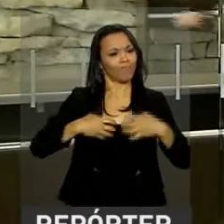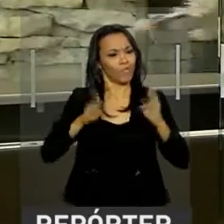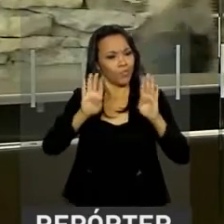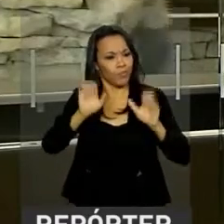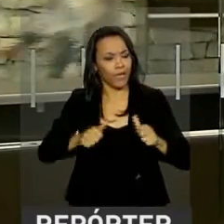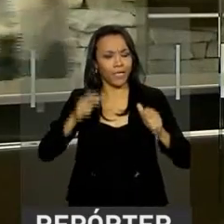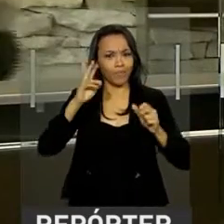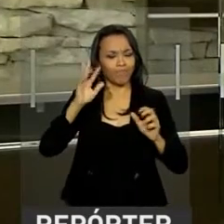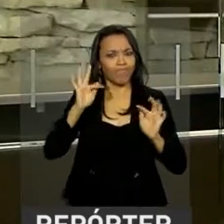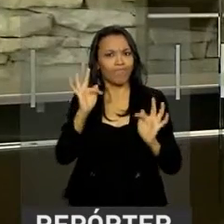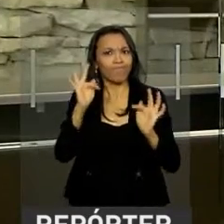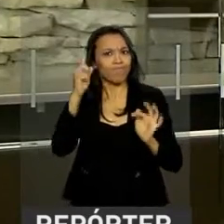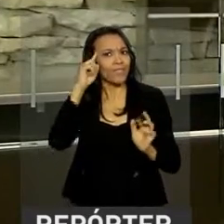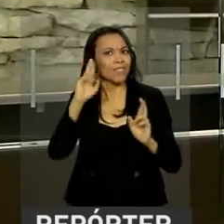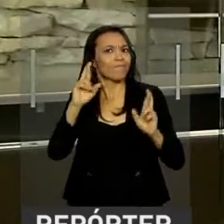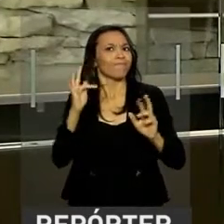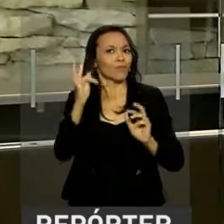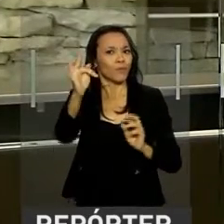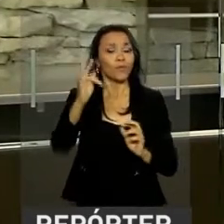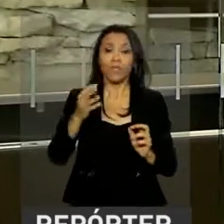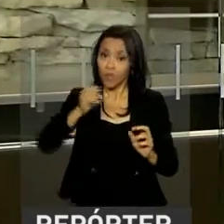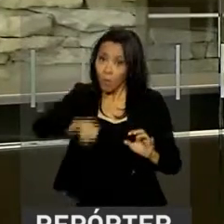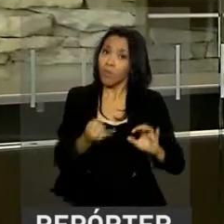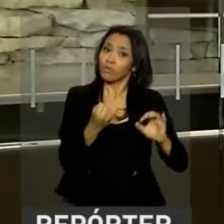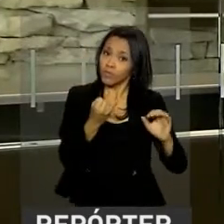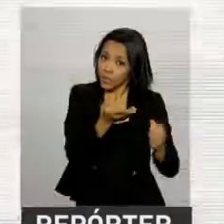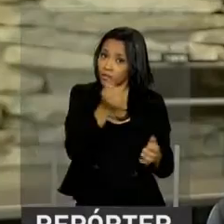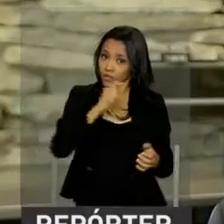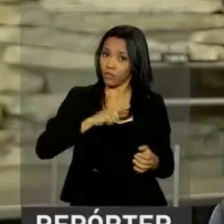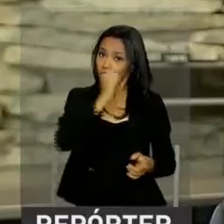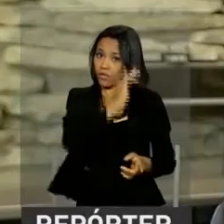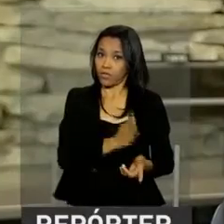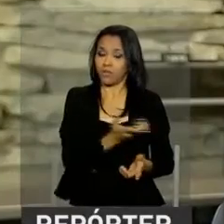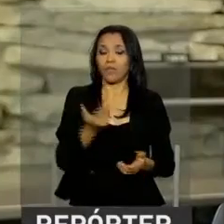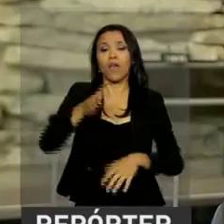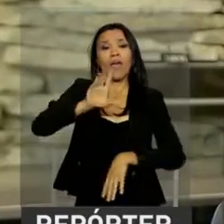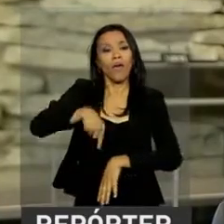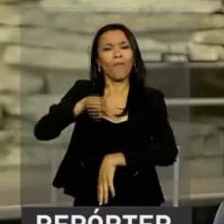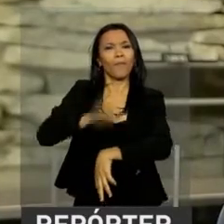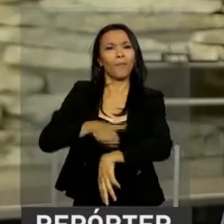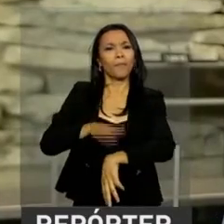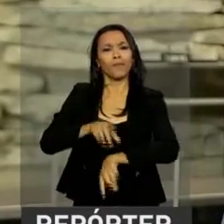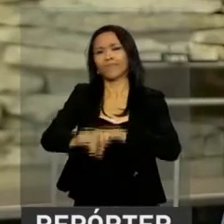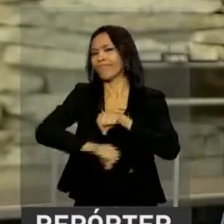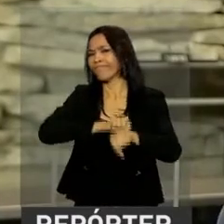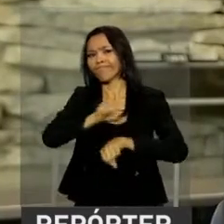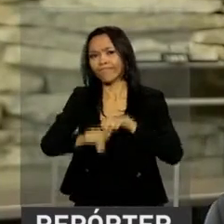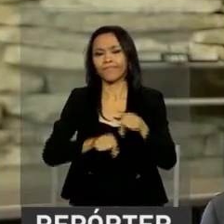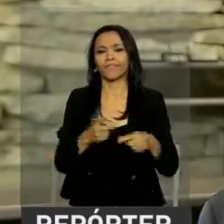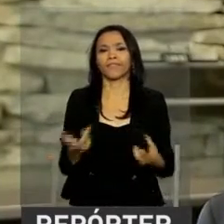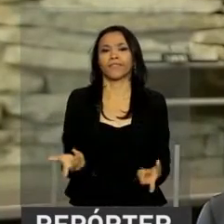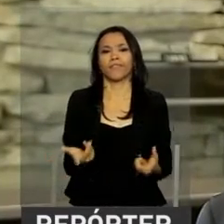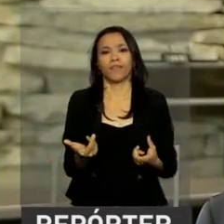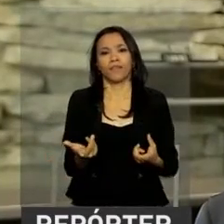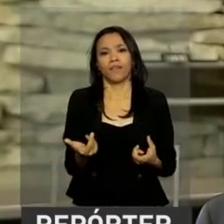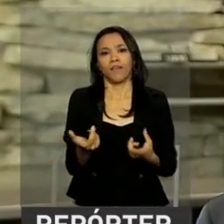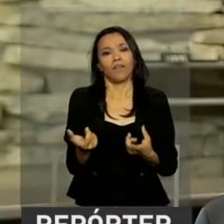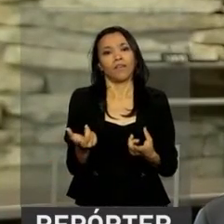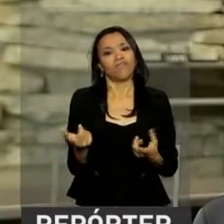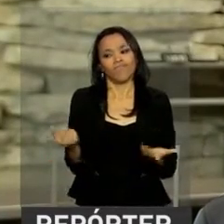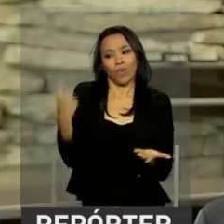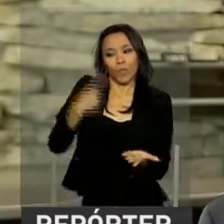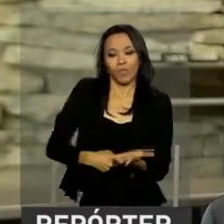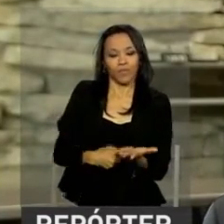empresários estrangeiros e as grandes oportunidades que o Brasil tem. E é o momento de retomar esses